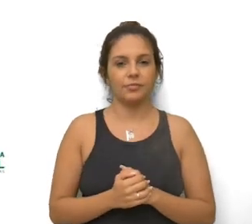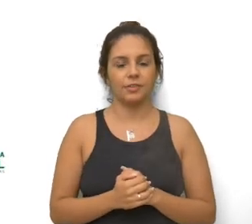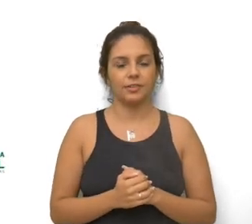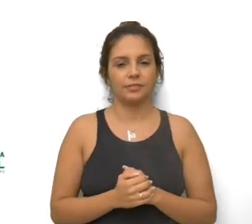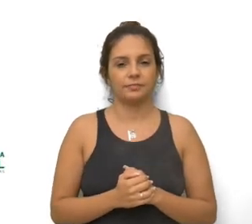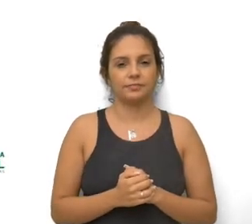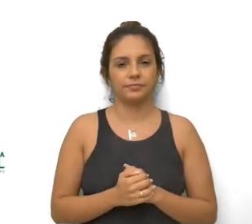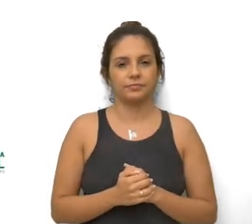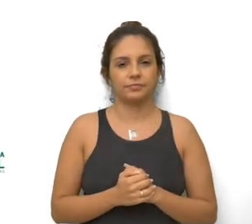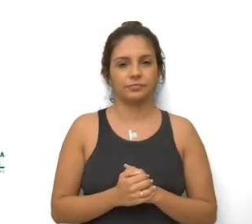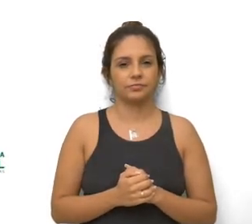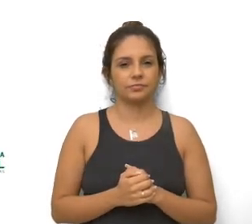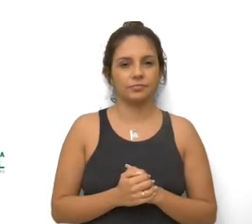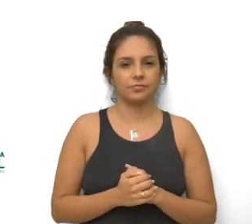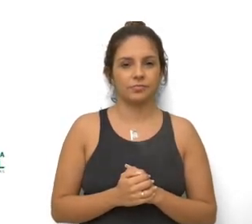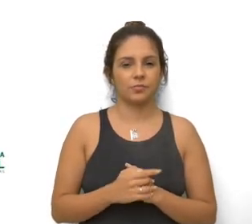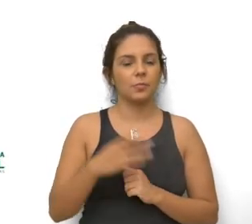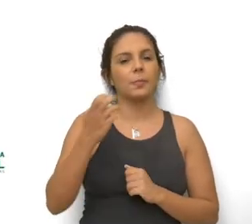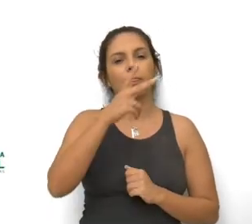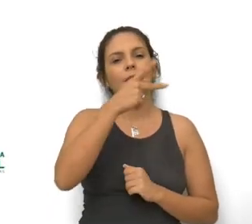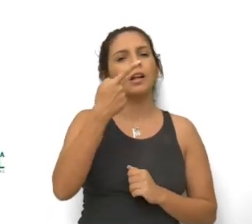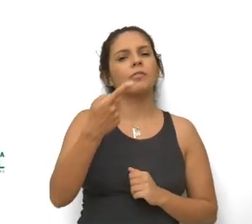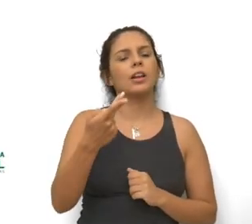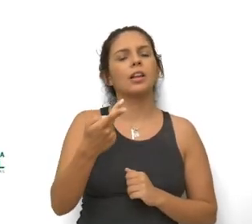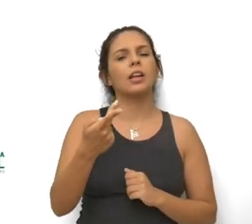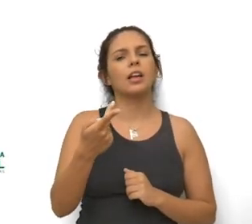interrompi. Você estava falando que quer falar